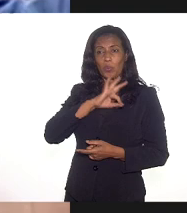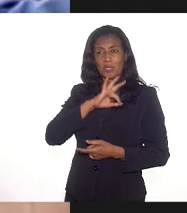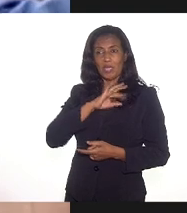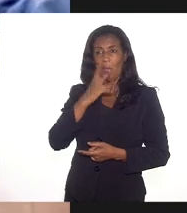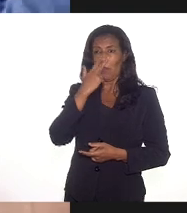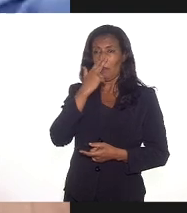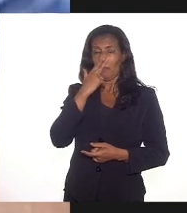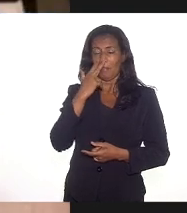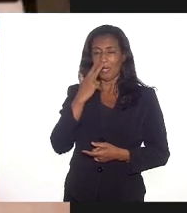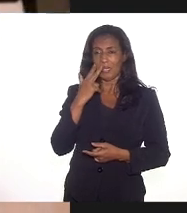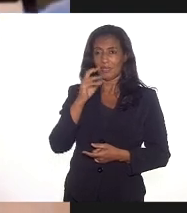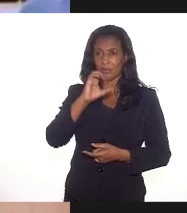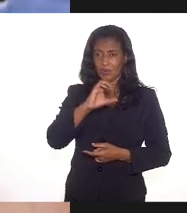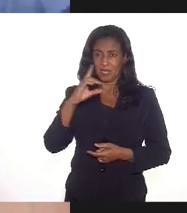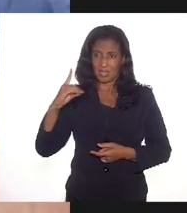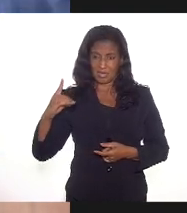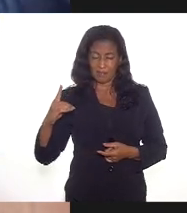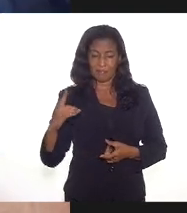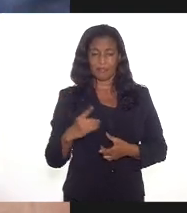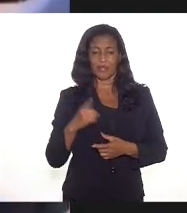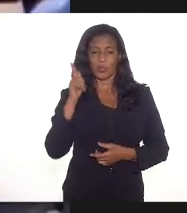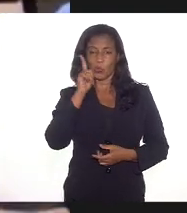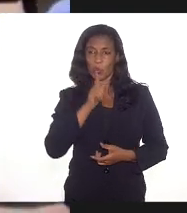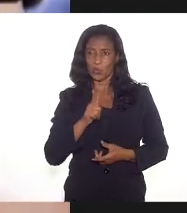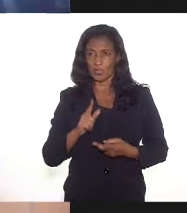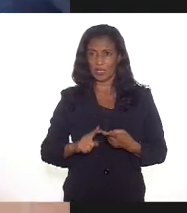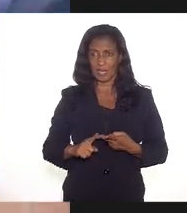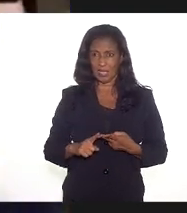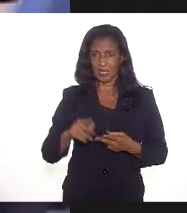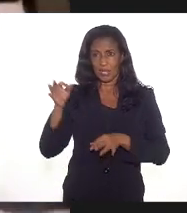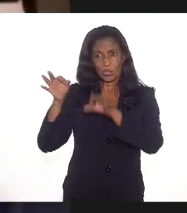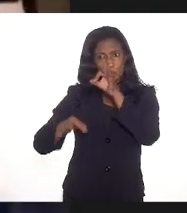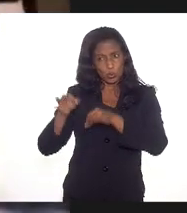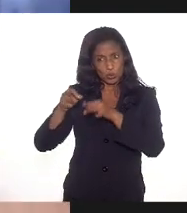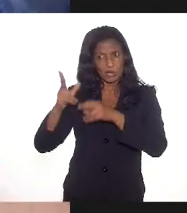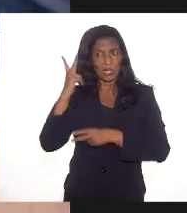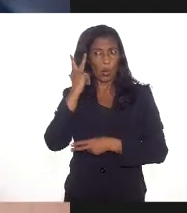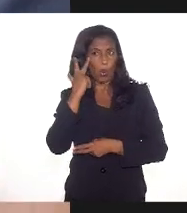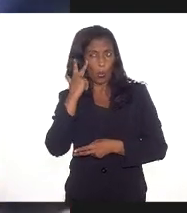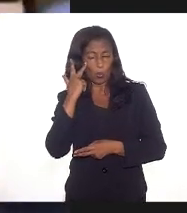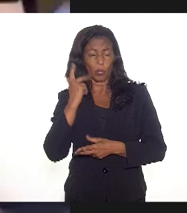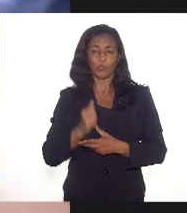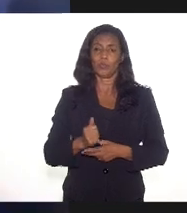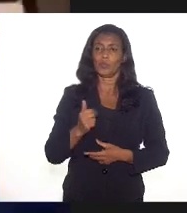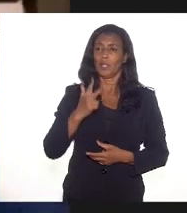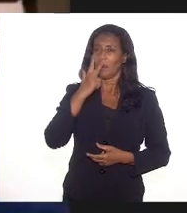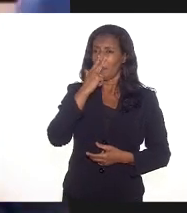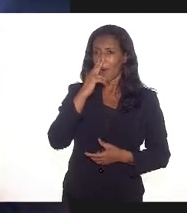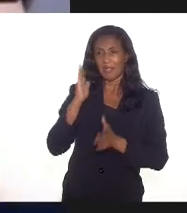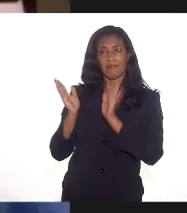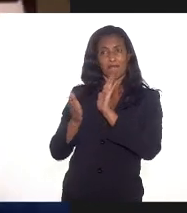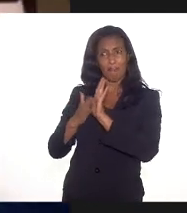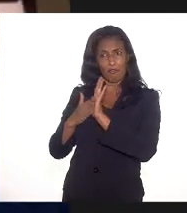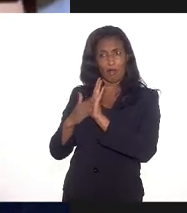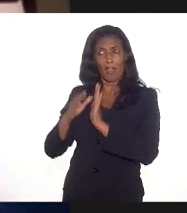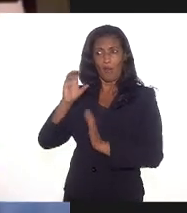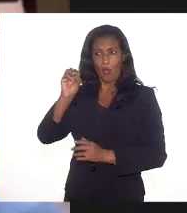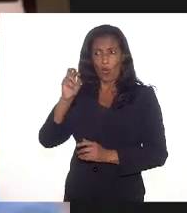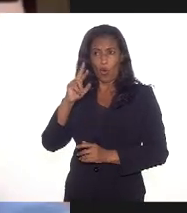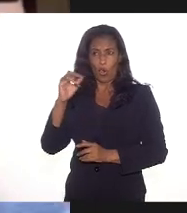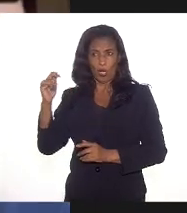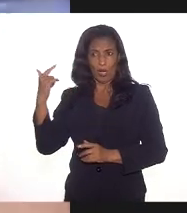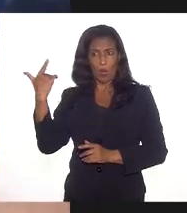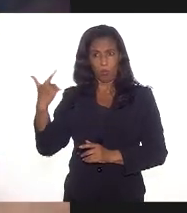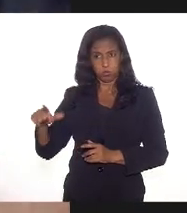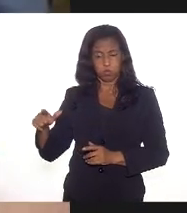absolvido no CD, ele consegue ser absolvido na justiça comum, consegue parecer favorável do coronel do seu